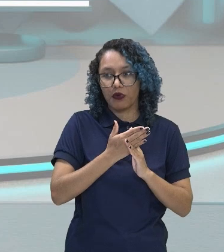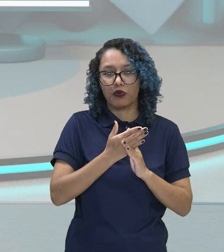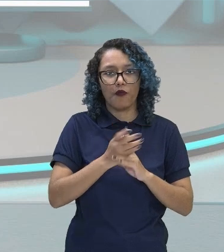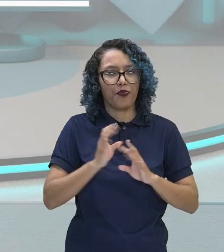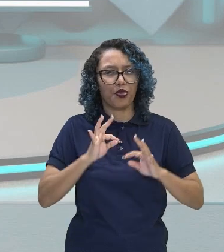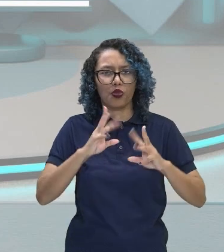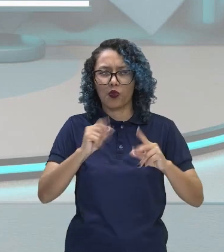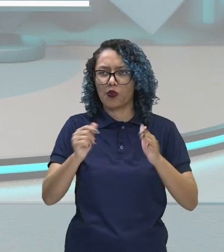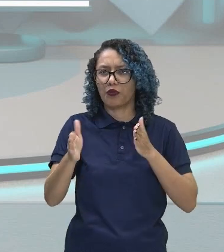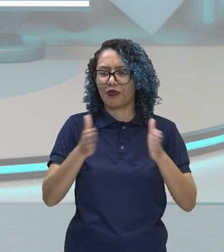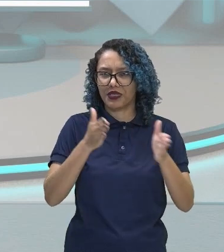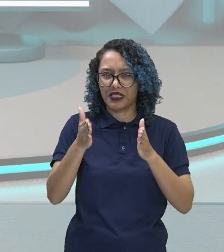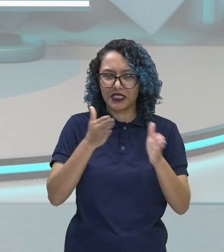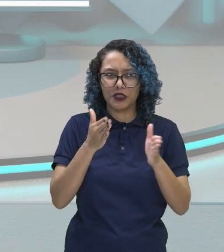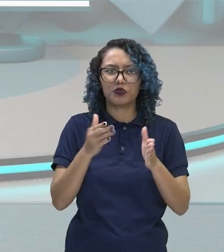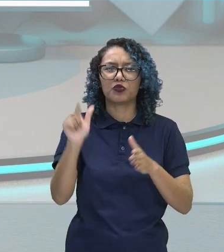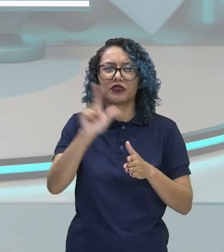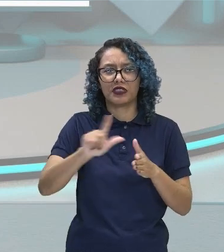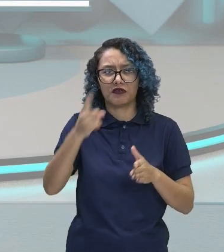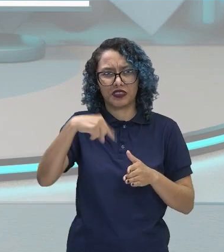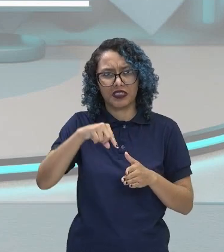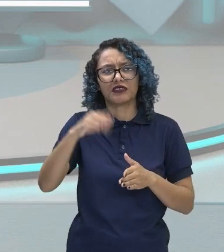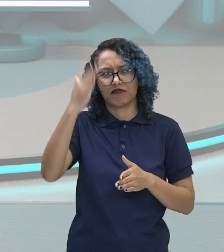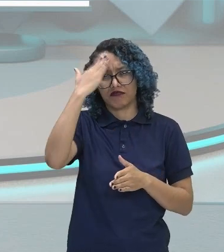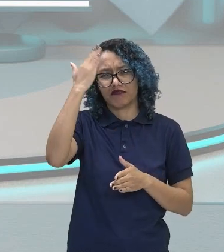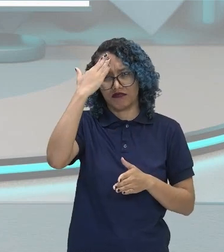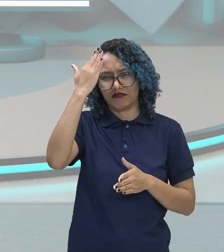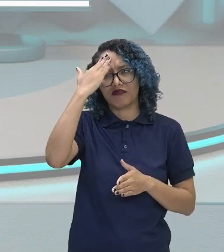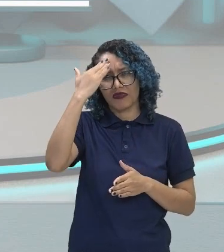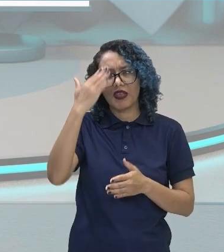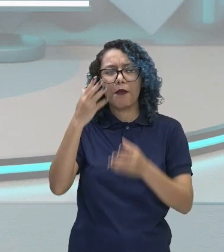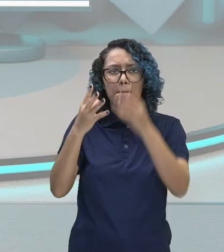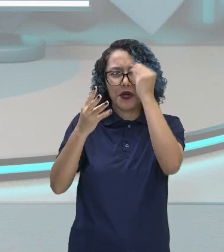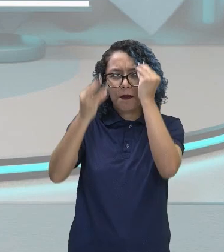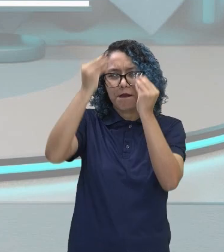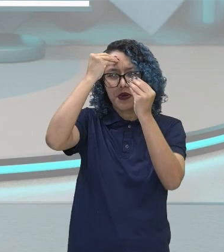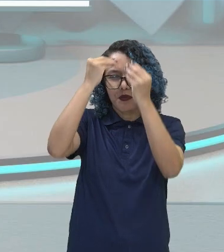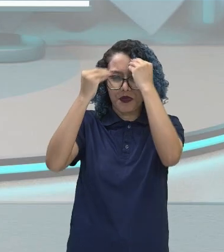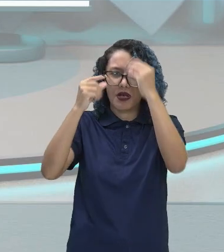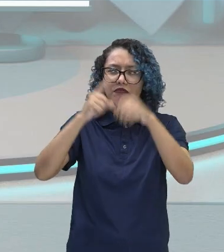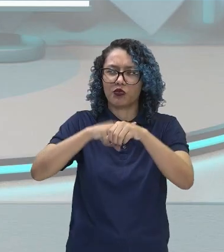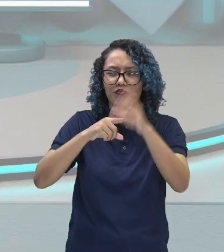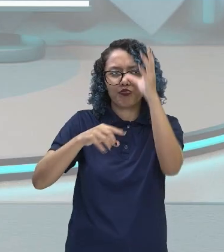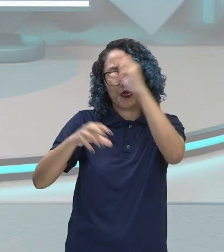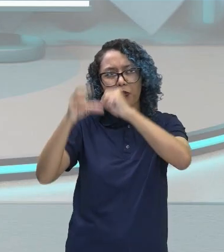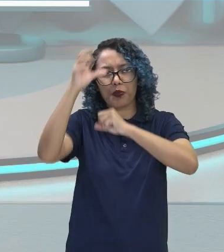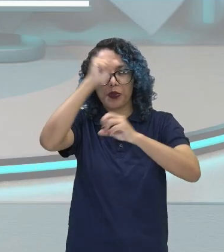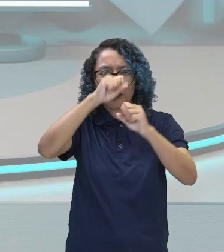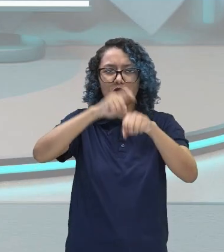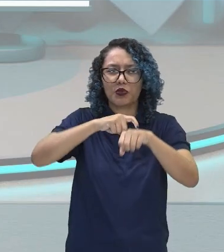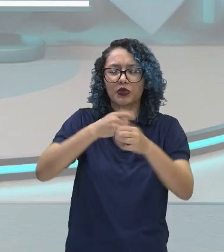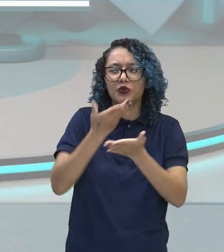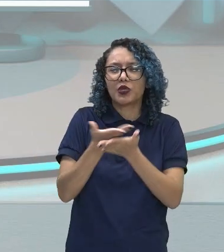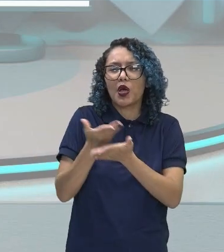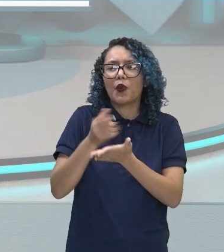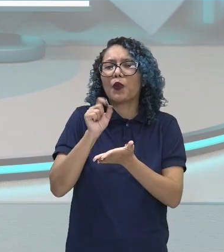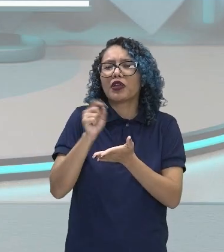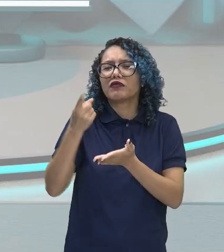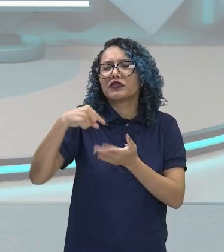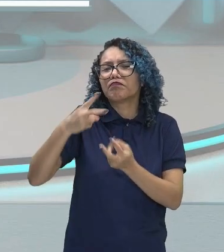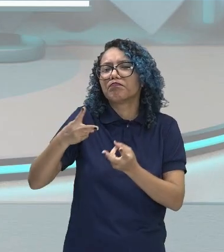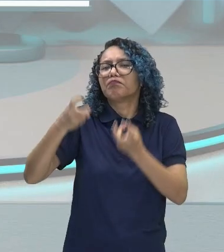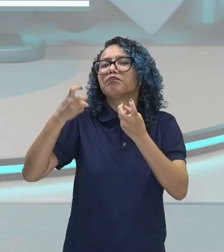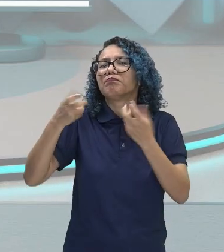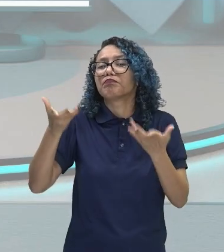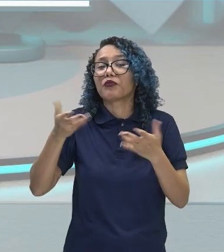períodos literários, vocês vão entendendo isso à medida que vocês vão estudando, vocês vão perceber que todo